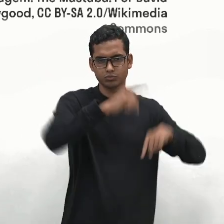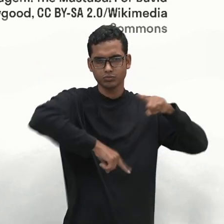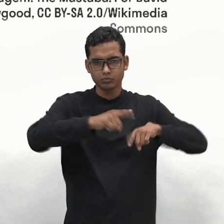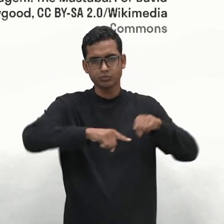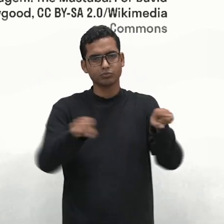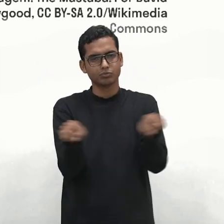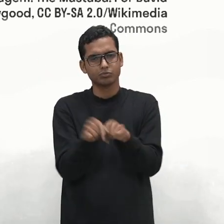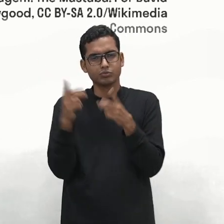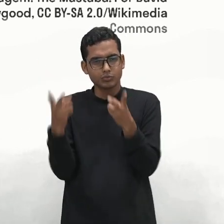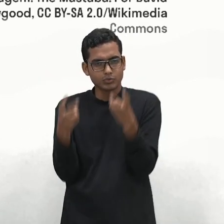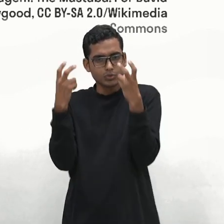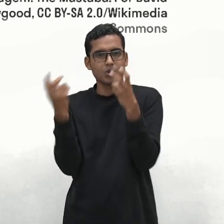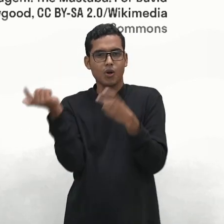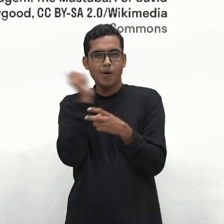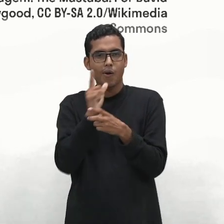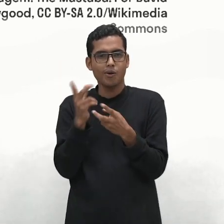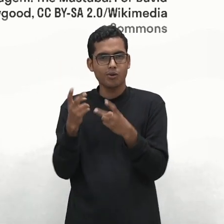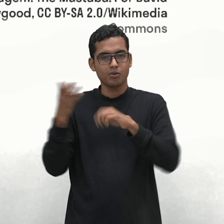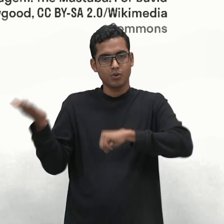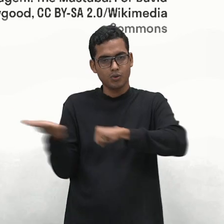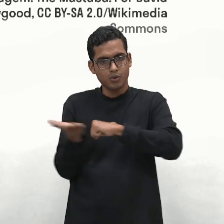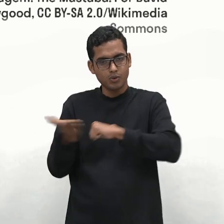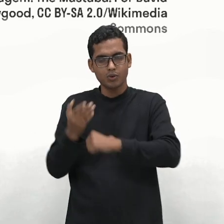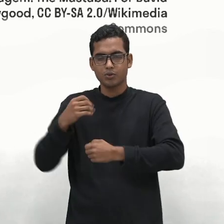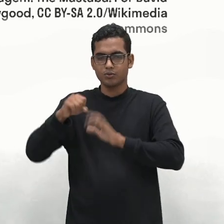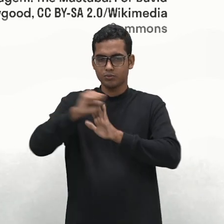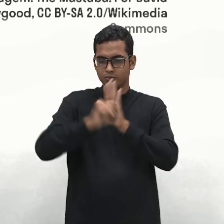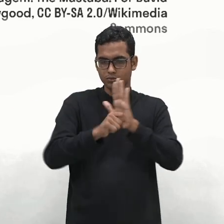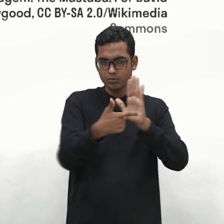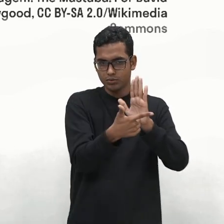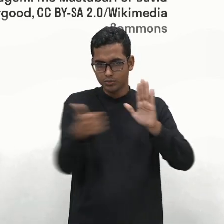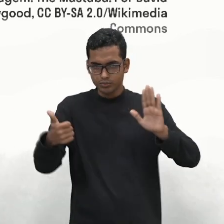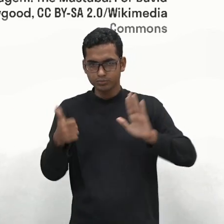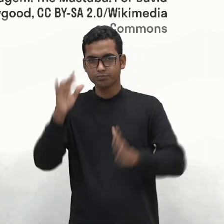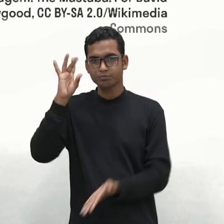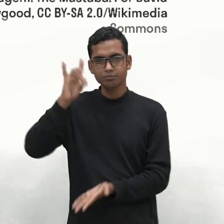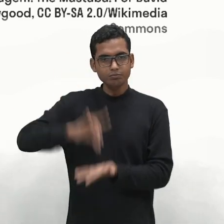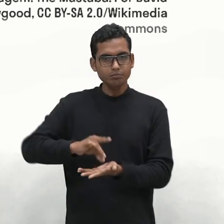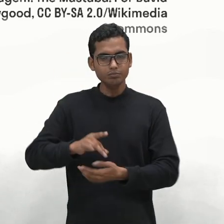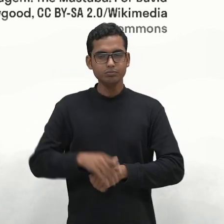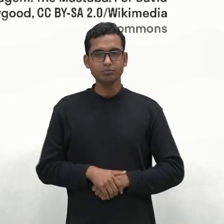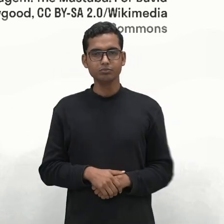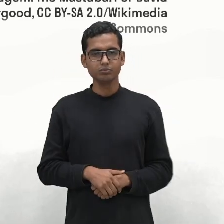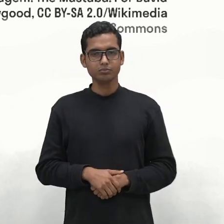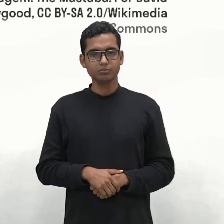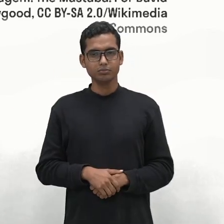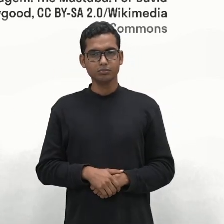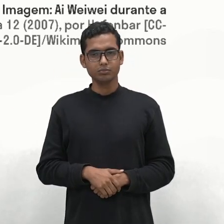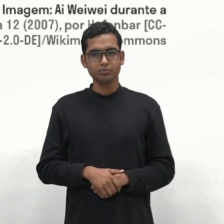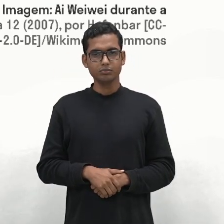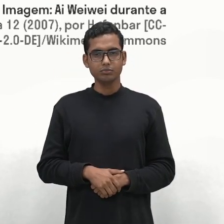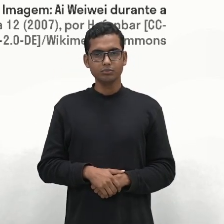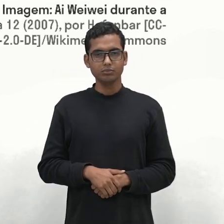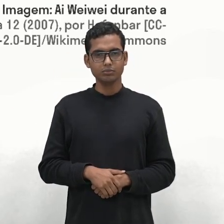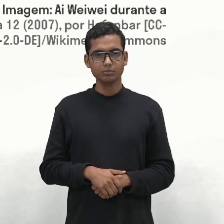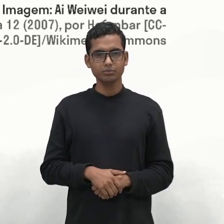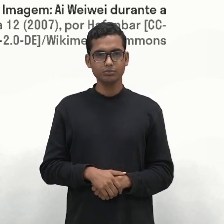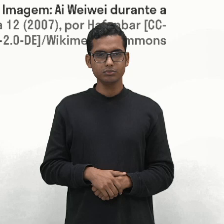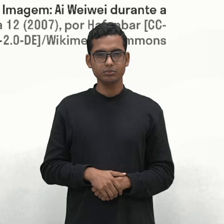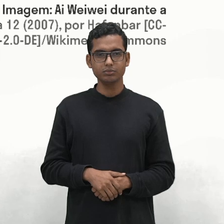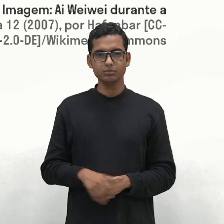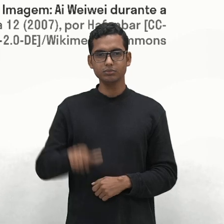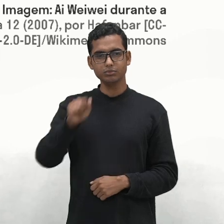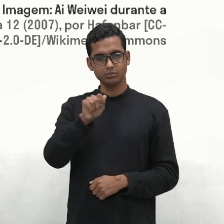movimentos notáveis na arte contemporânea do século XXI, como nós vimos aí. Aí nós temos a AI, tá, que ele trabalha